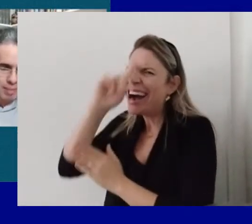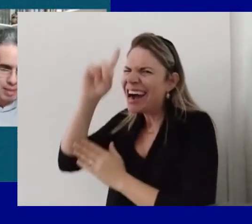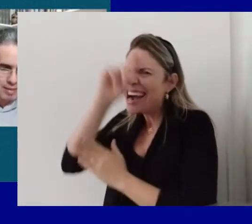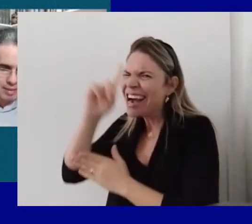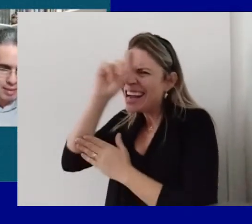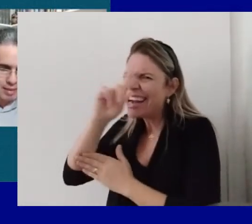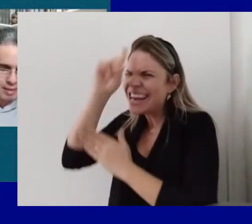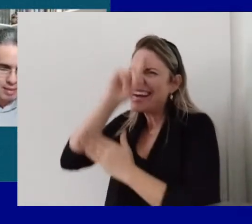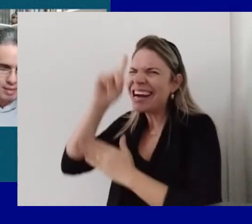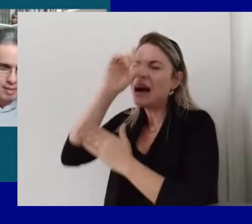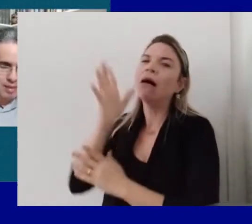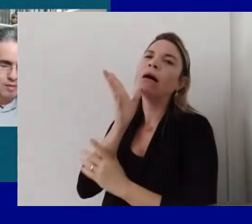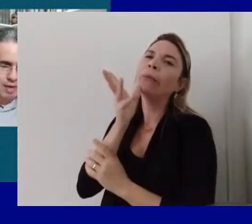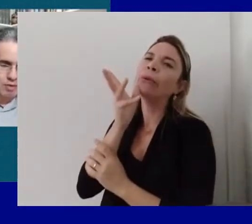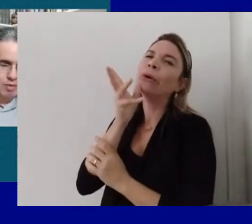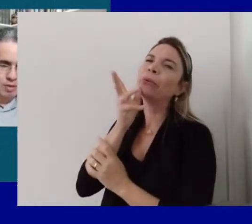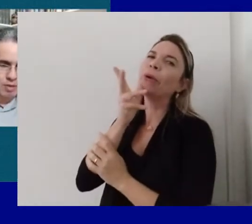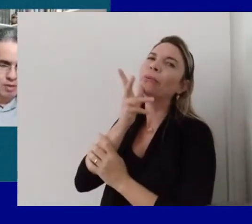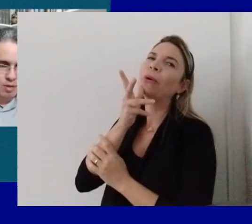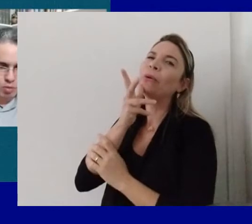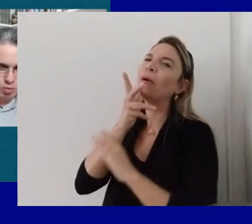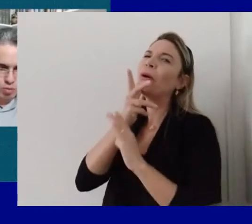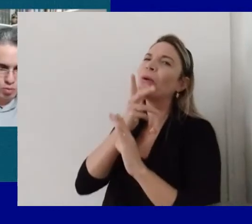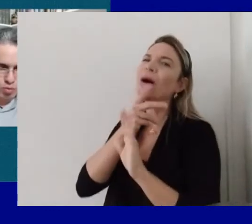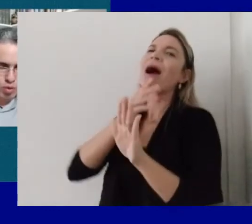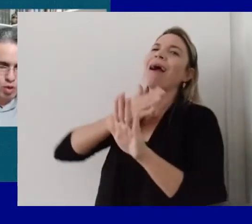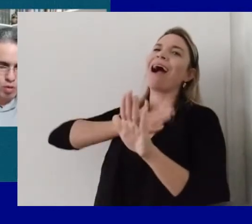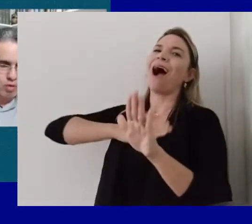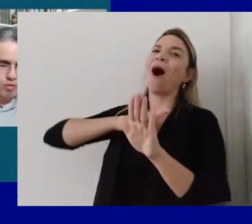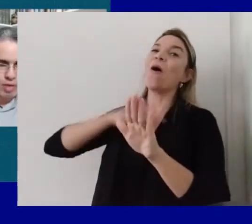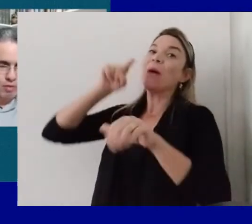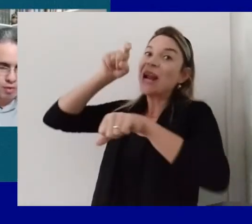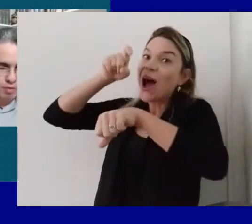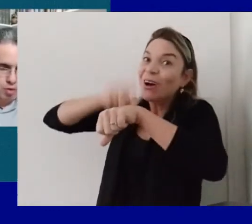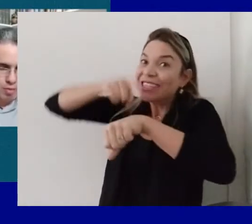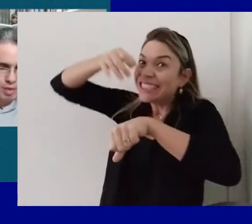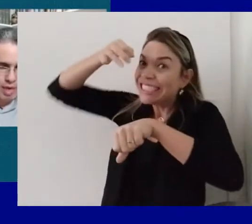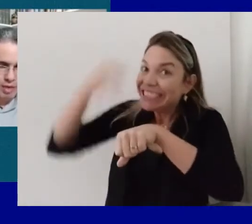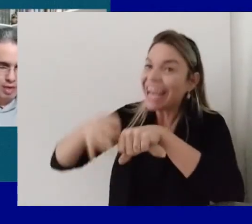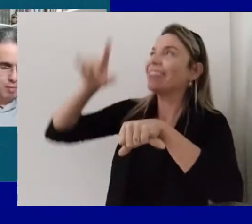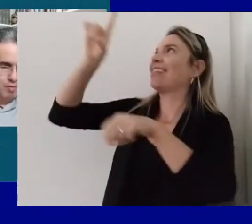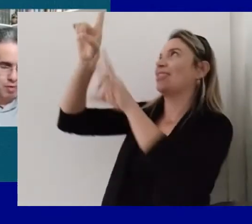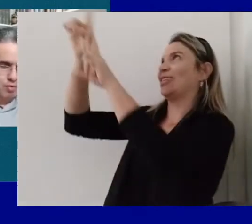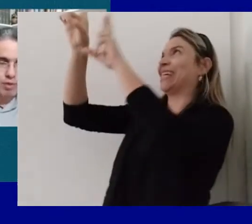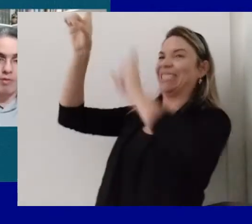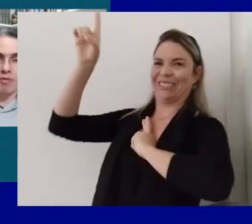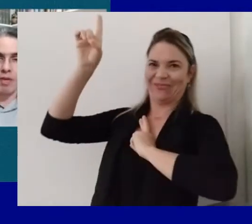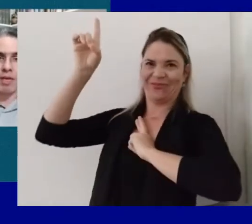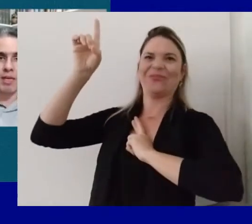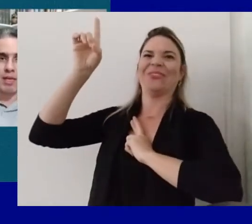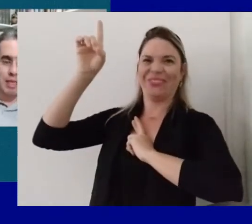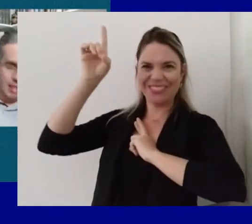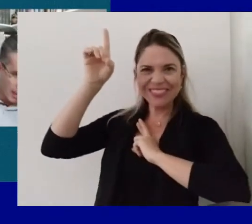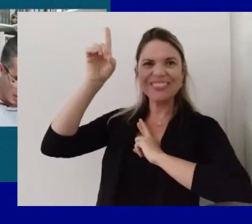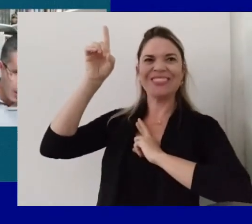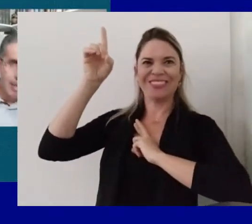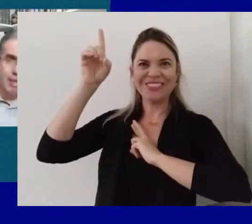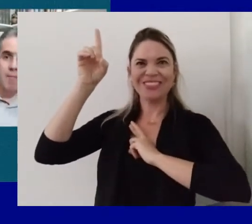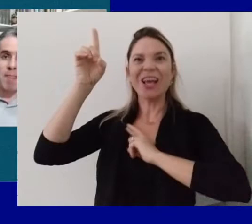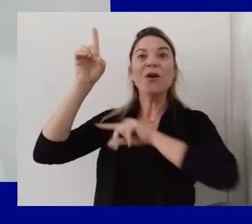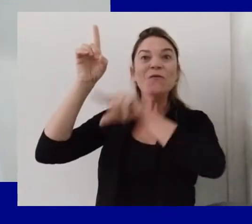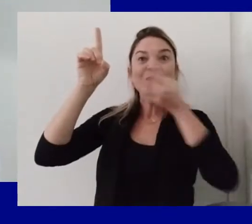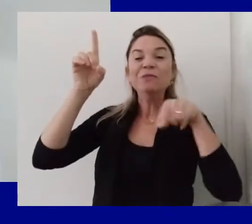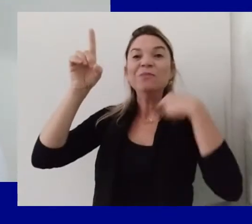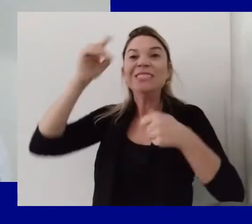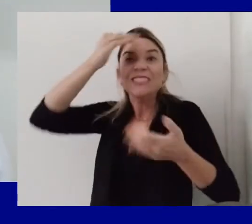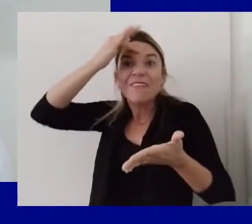que depressa lhes fará justiça. Contudo, quando vier o Filho do Homem, achará porventura fé na